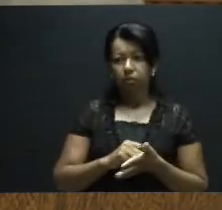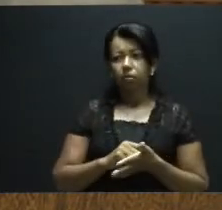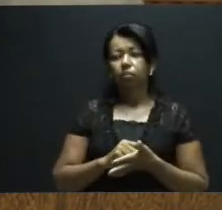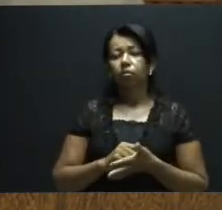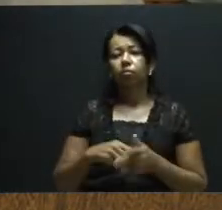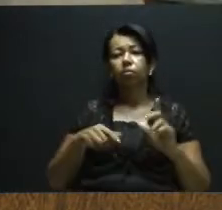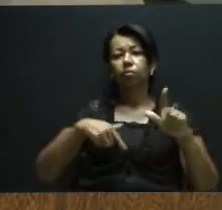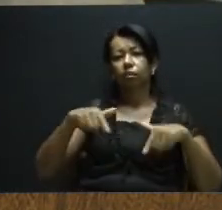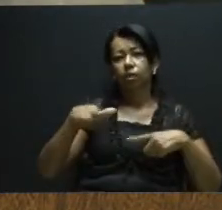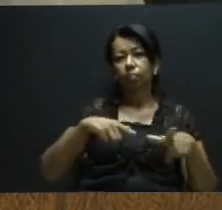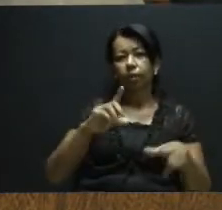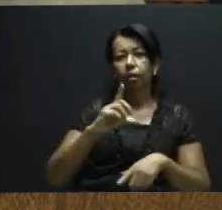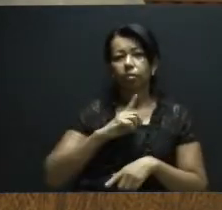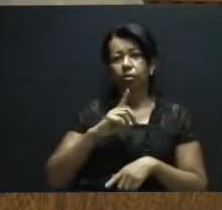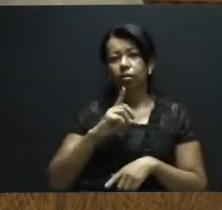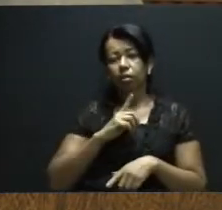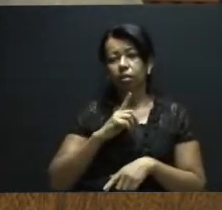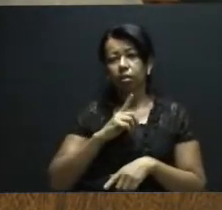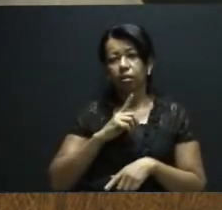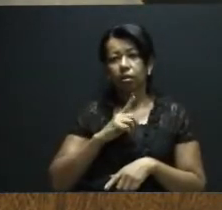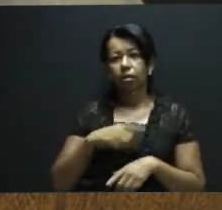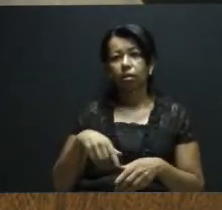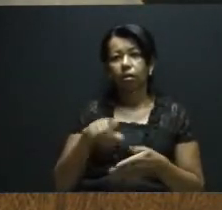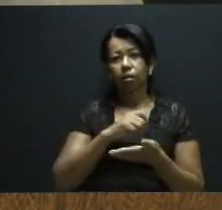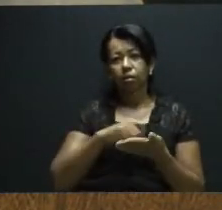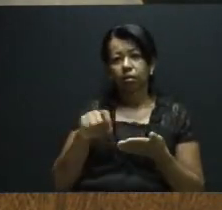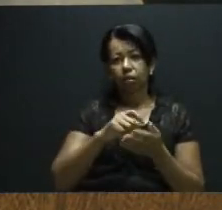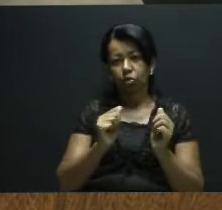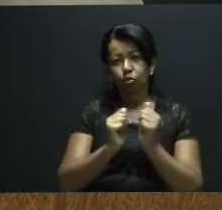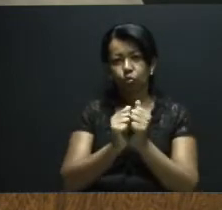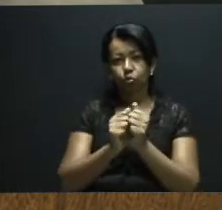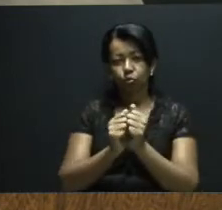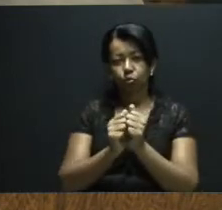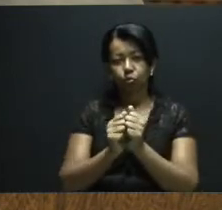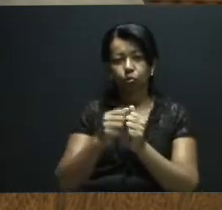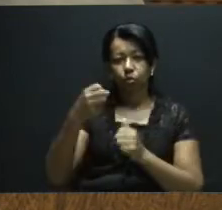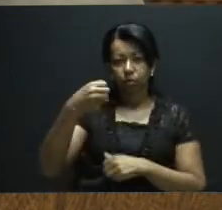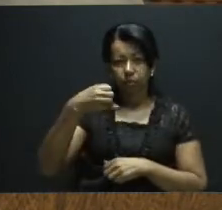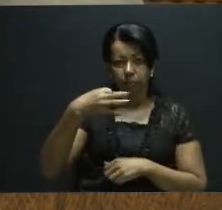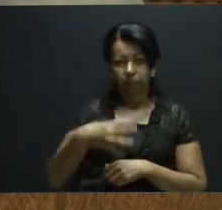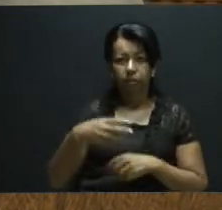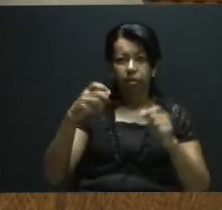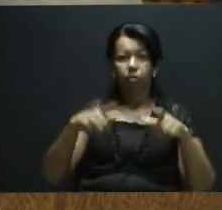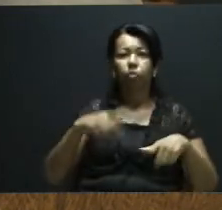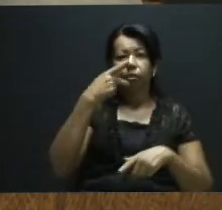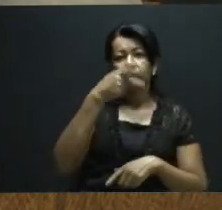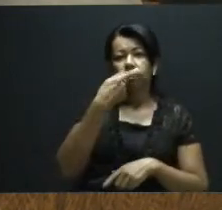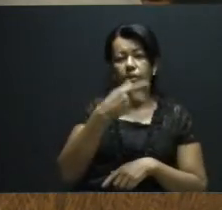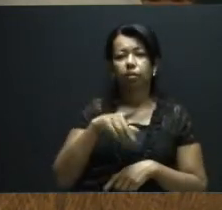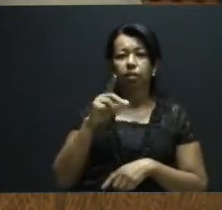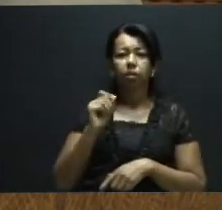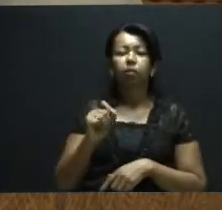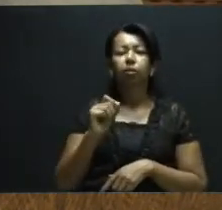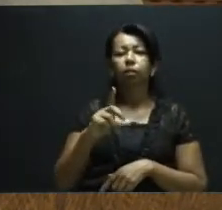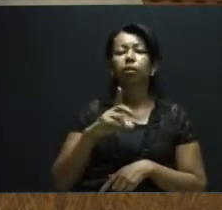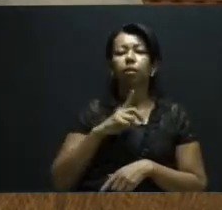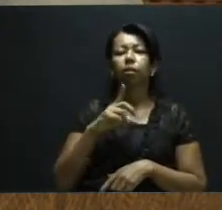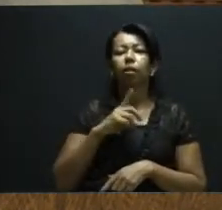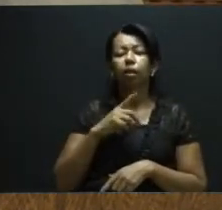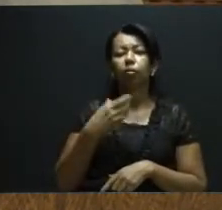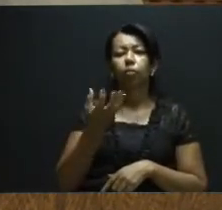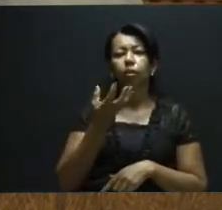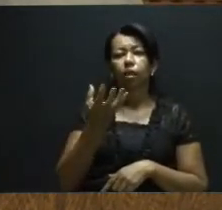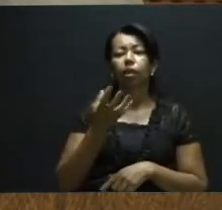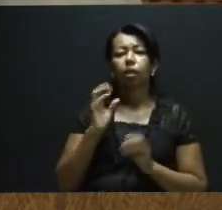propositura se encontra devidamente acompanhada de justificativa onde se a severa que tem por objetivo